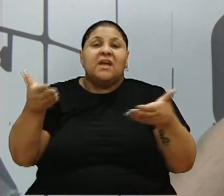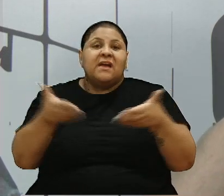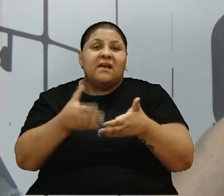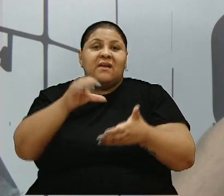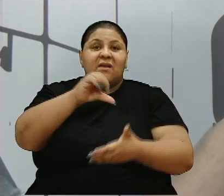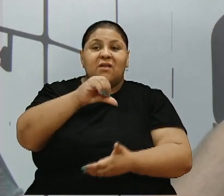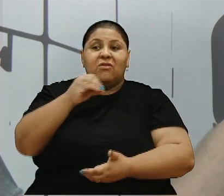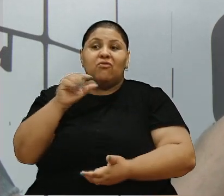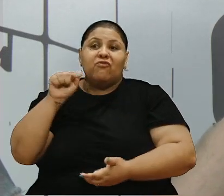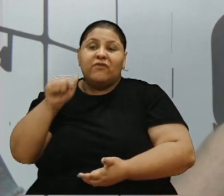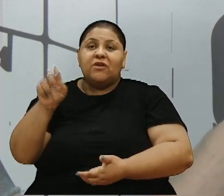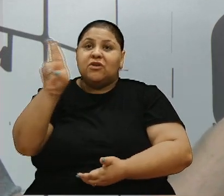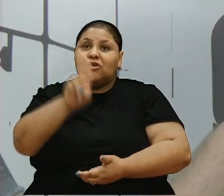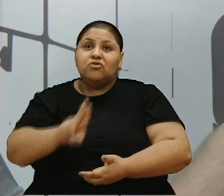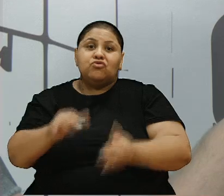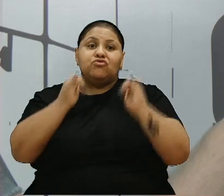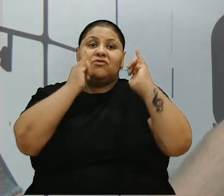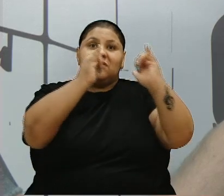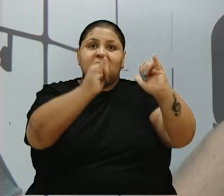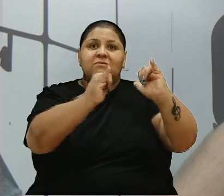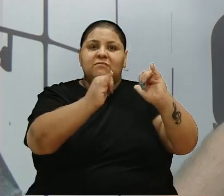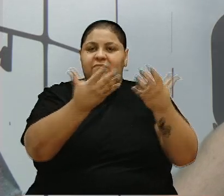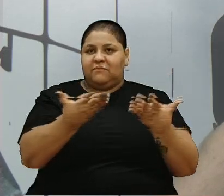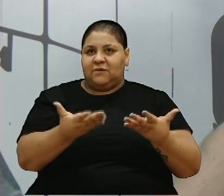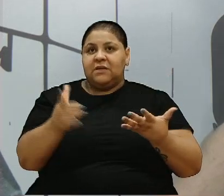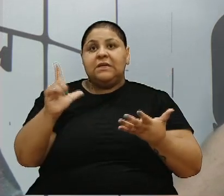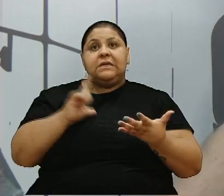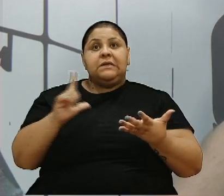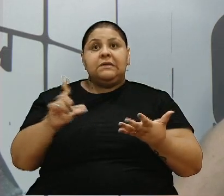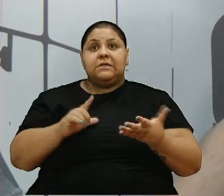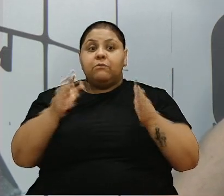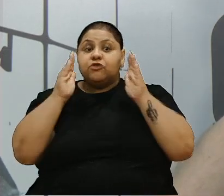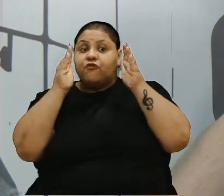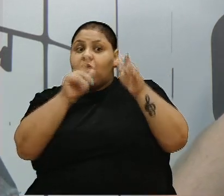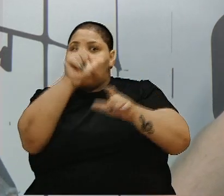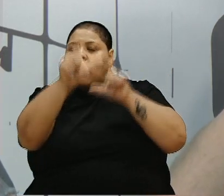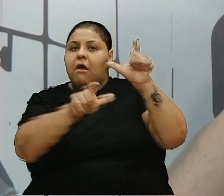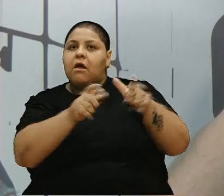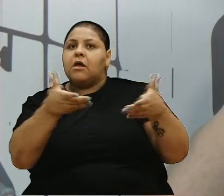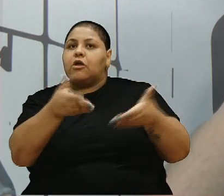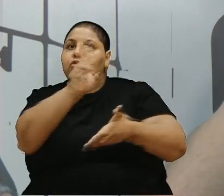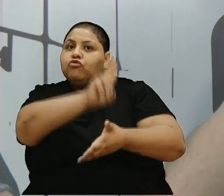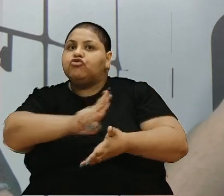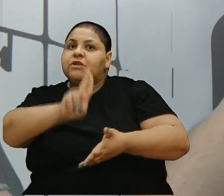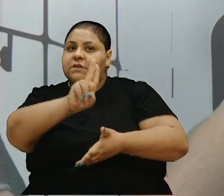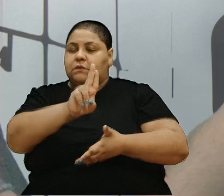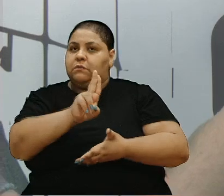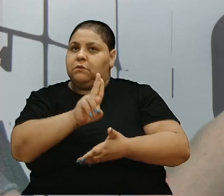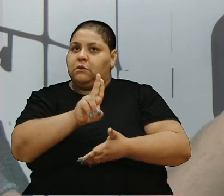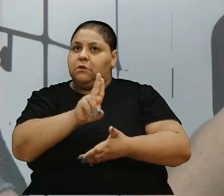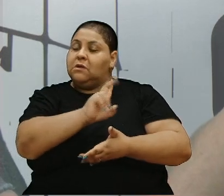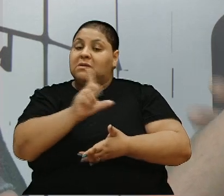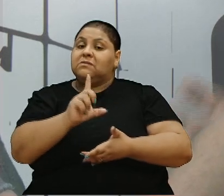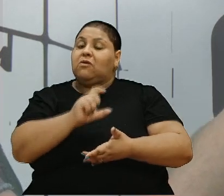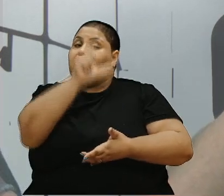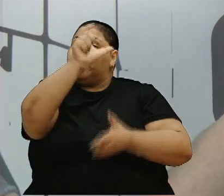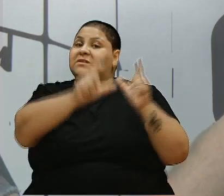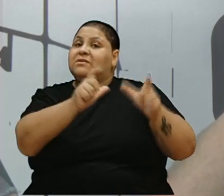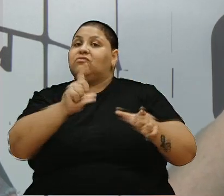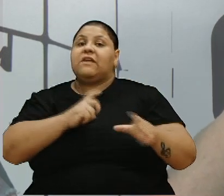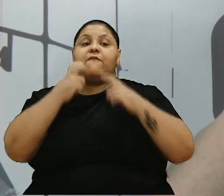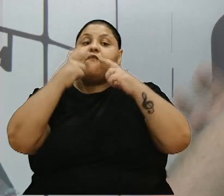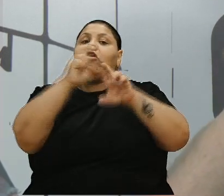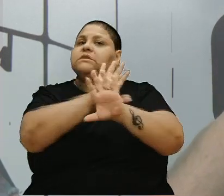90 mil pessoas que utilizam o transporte público. Então, nós temos que olhar para essas pessoas que estão utilizando o transporte público. Não são pessoas que não têm